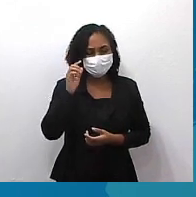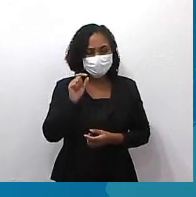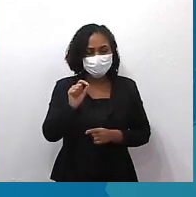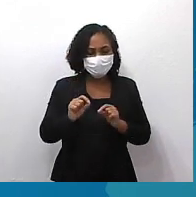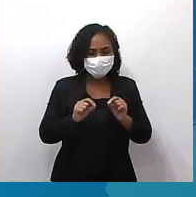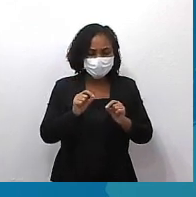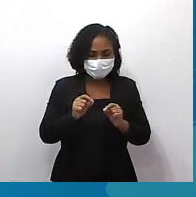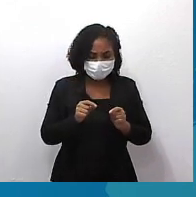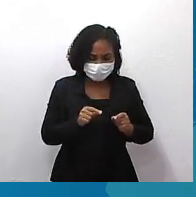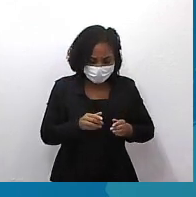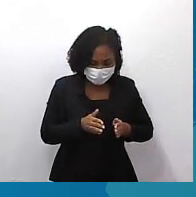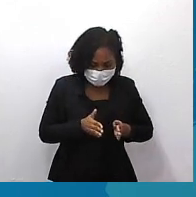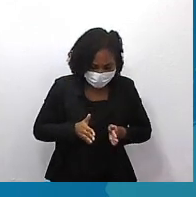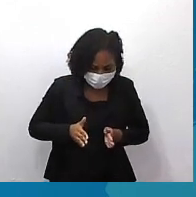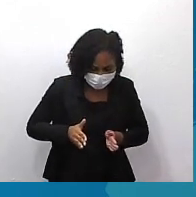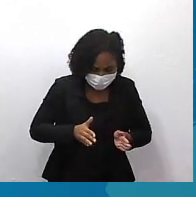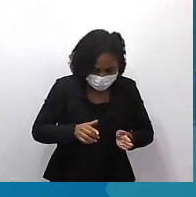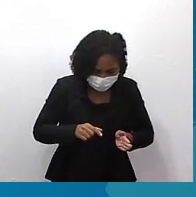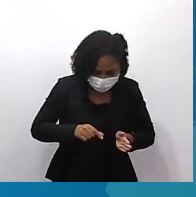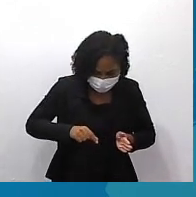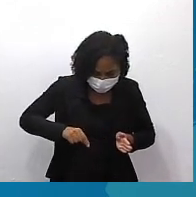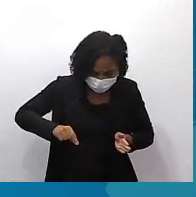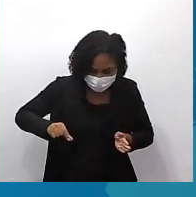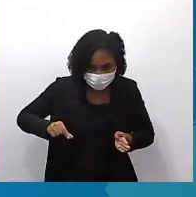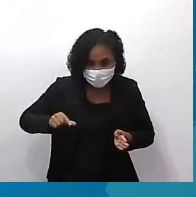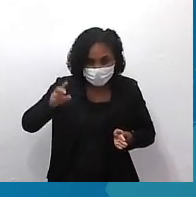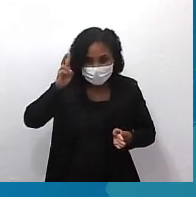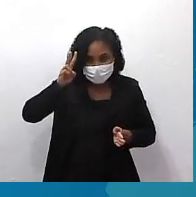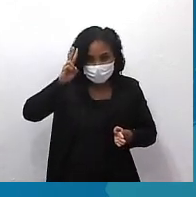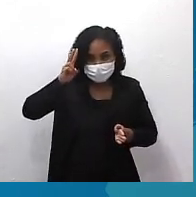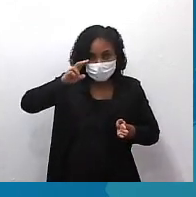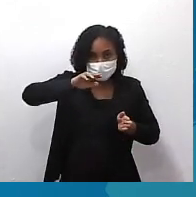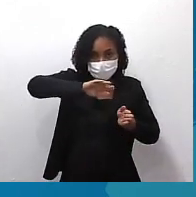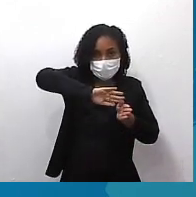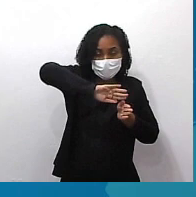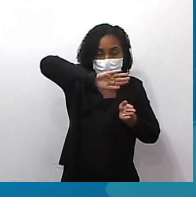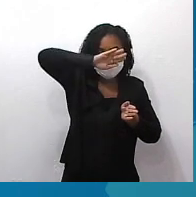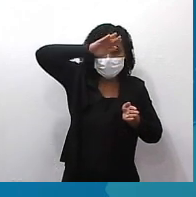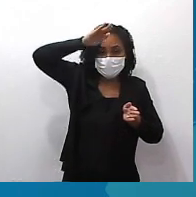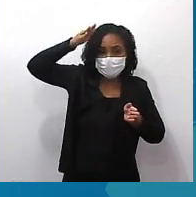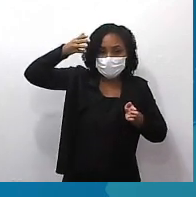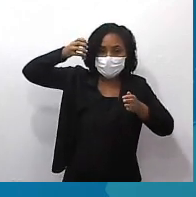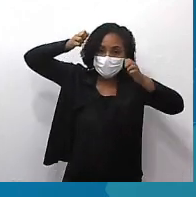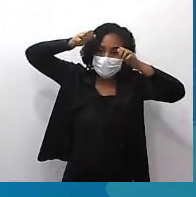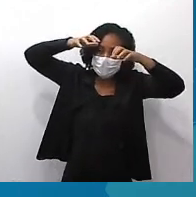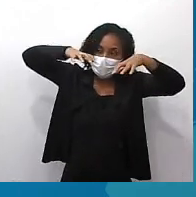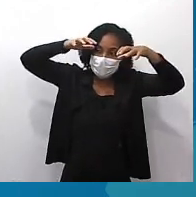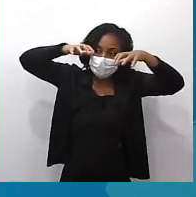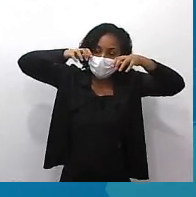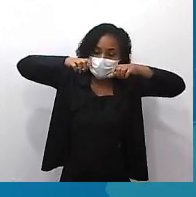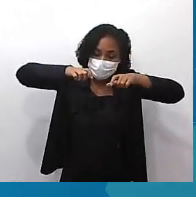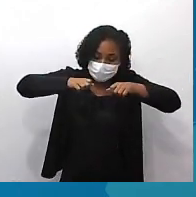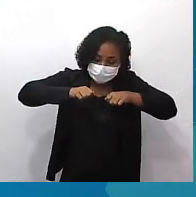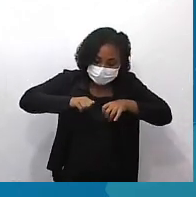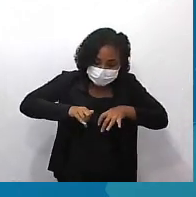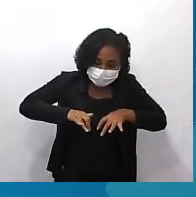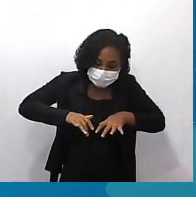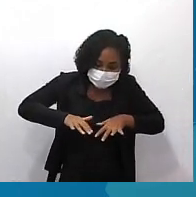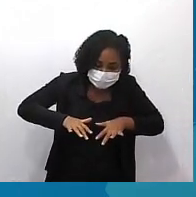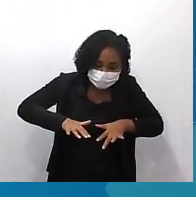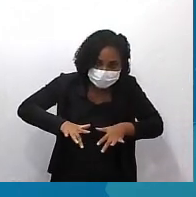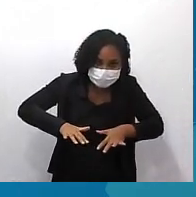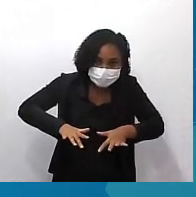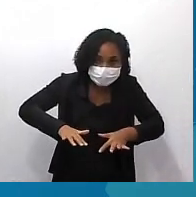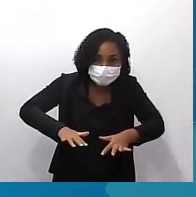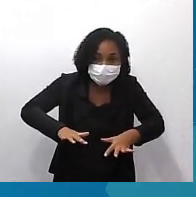divisor de água, você tem que imaginar aquela parte do relevo mais alto. Quando a água da chuva bate, ela tende a cair.